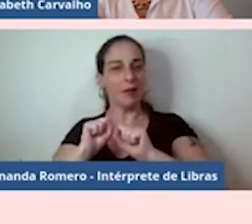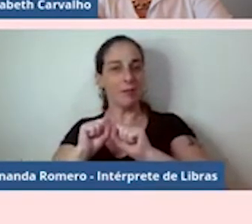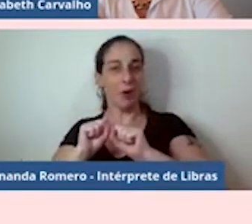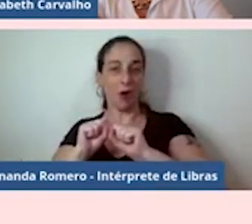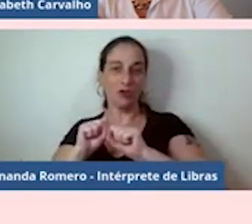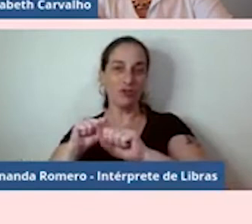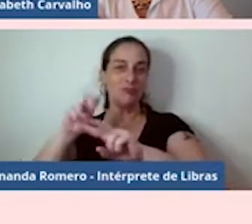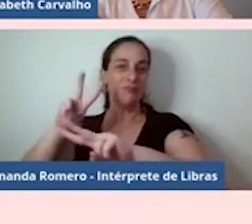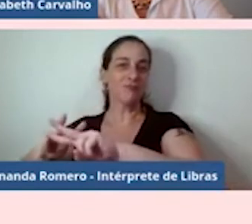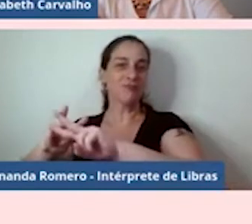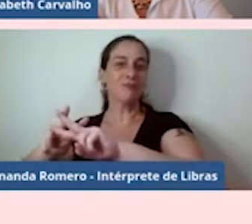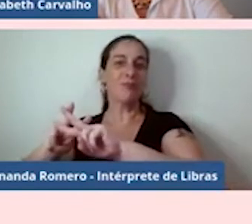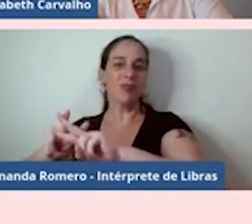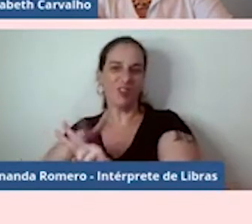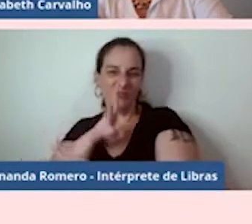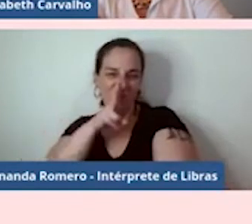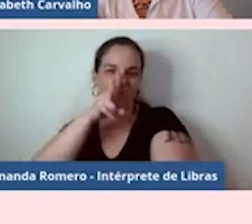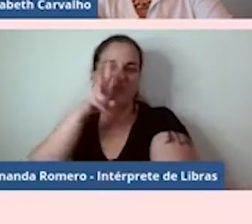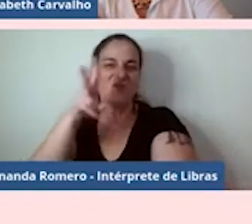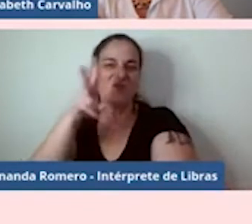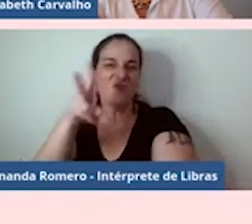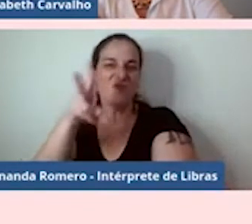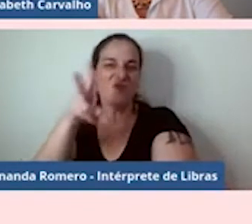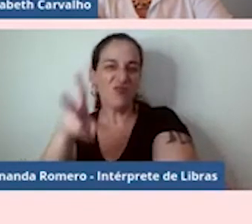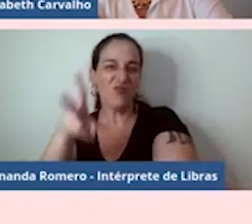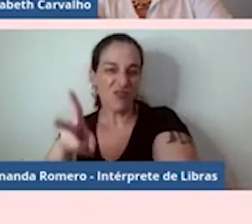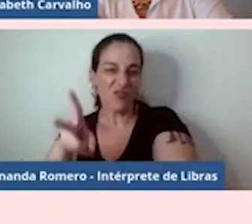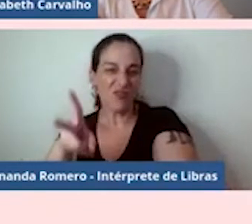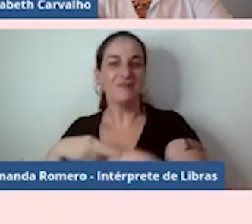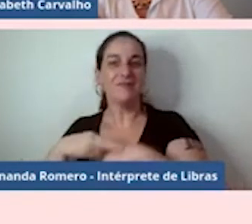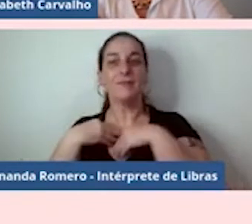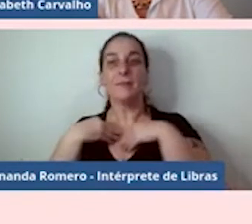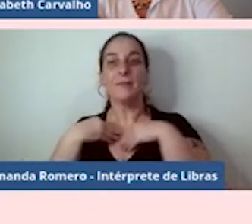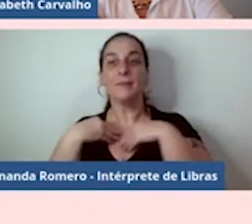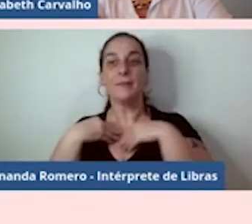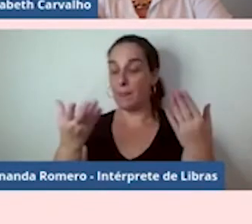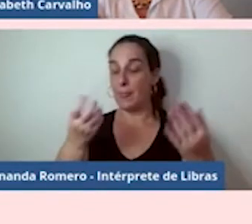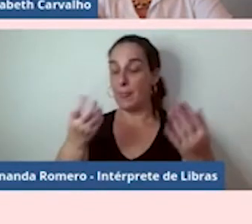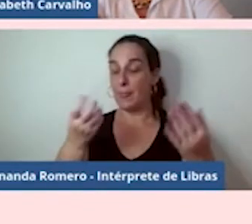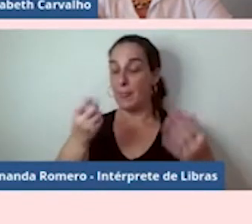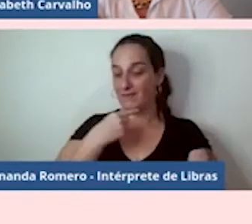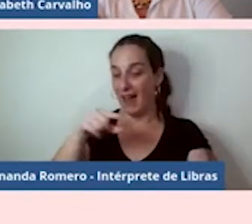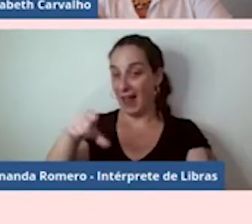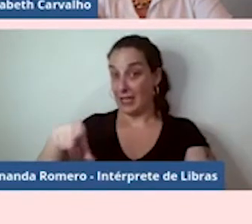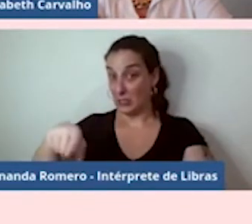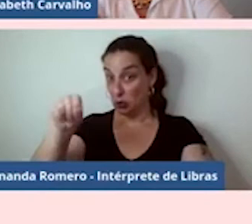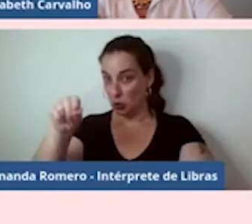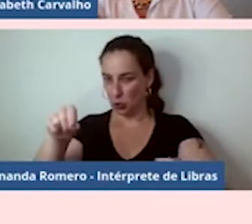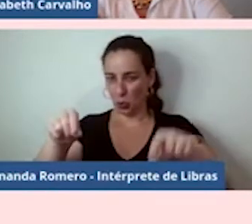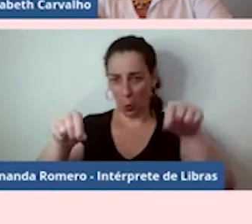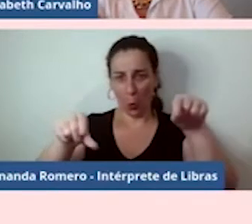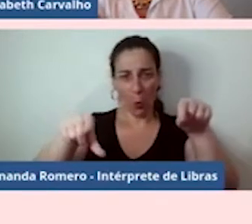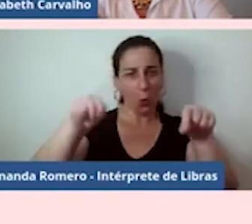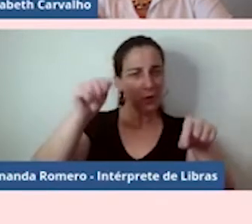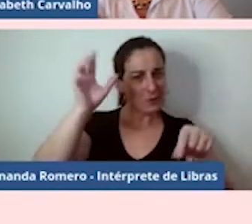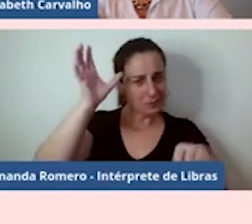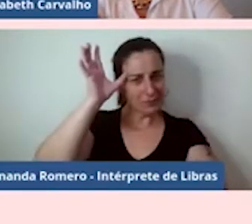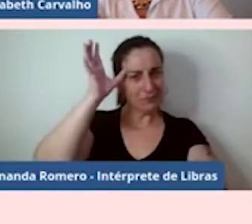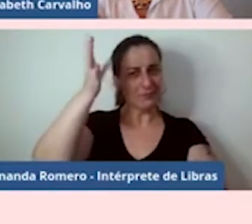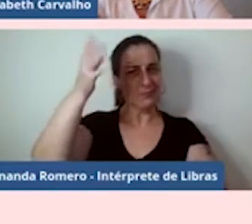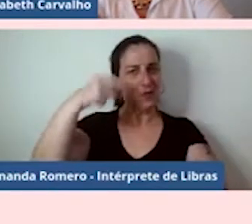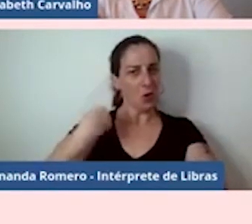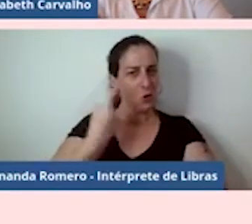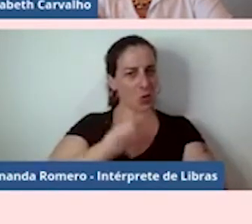aprisionamento muito forte, né? Então, quando a gente fala de escolhas, a gente tem que ser